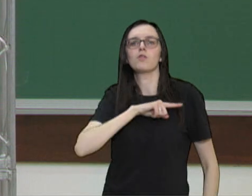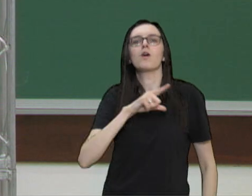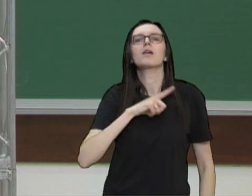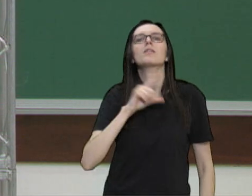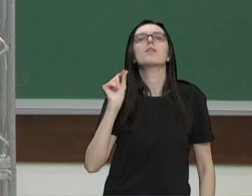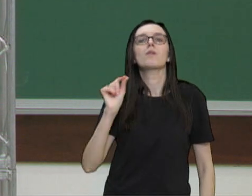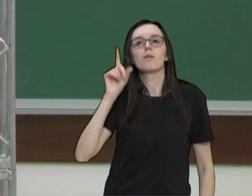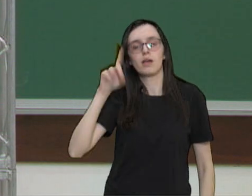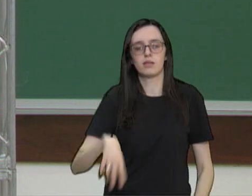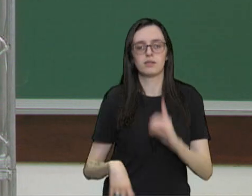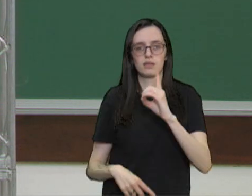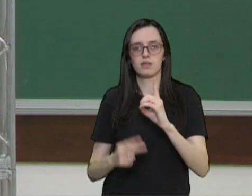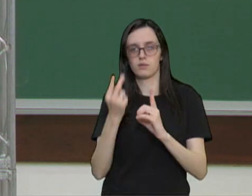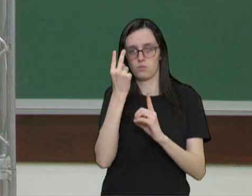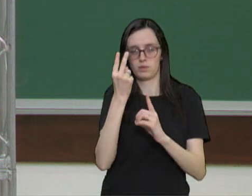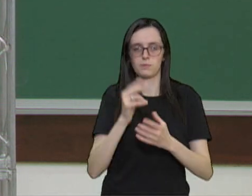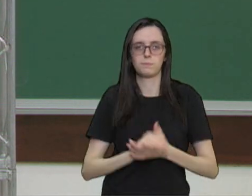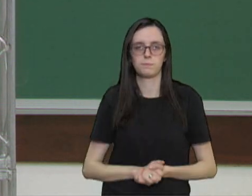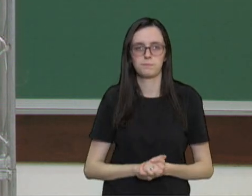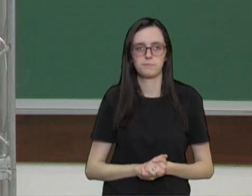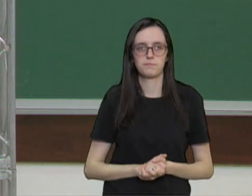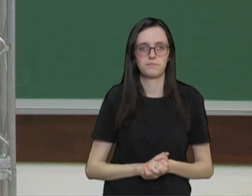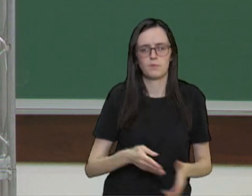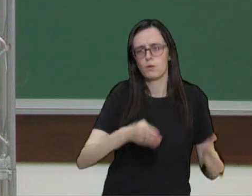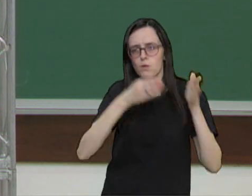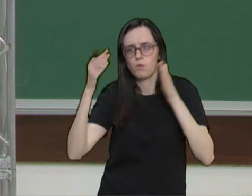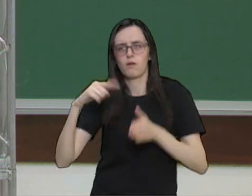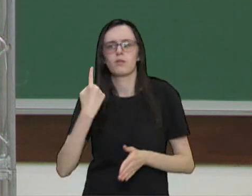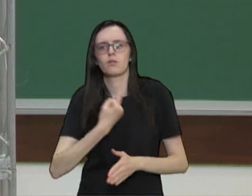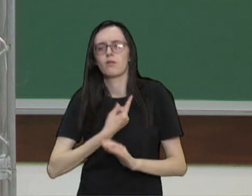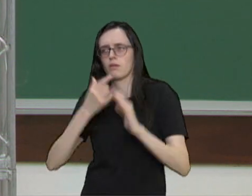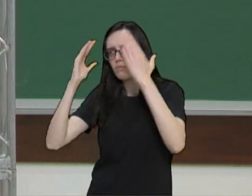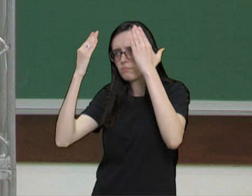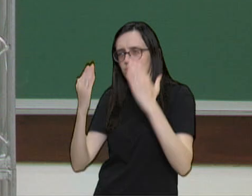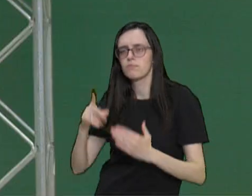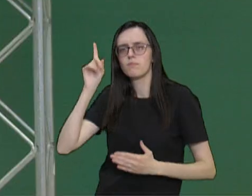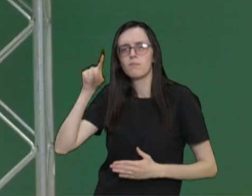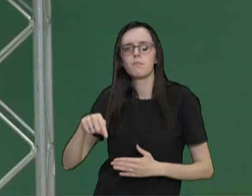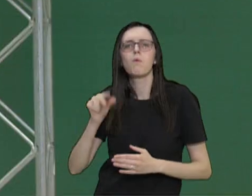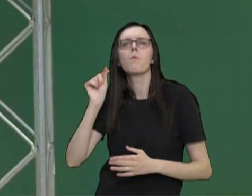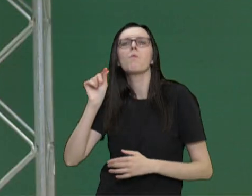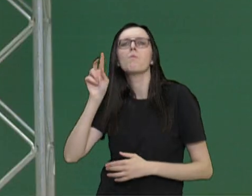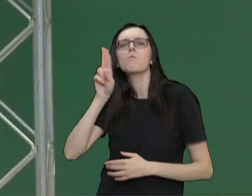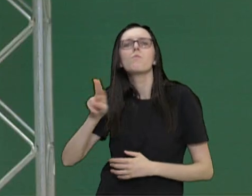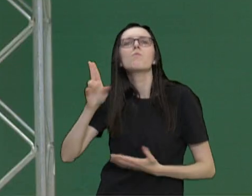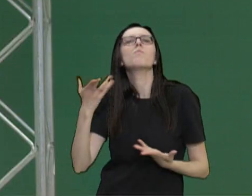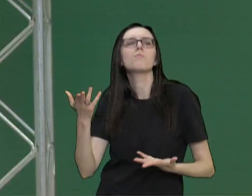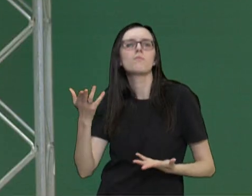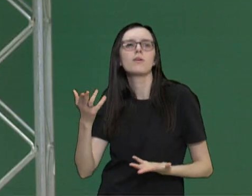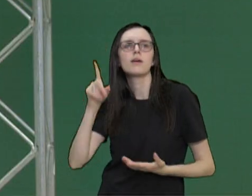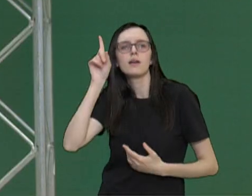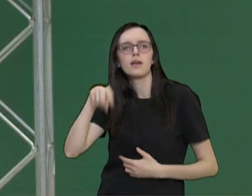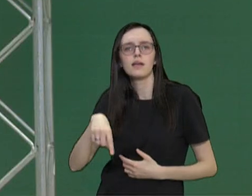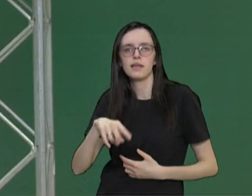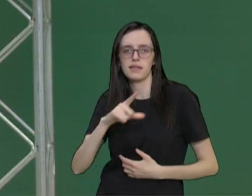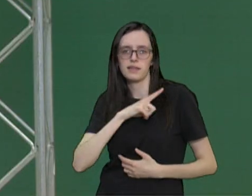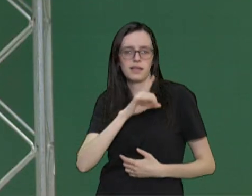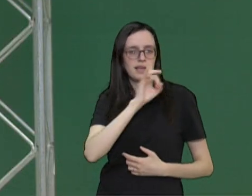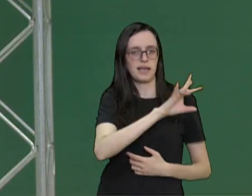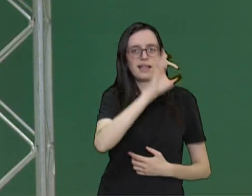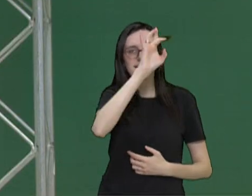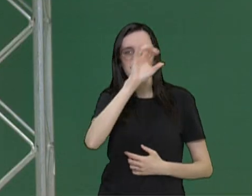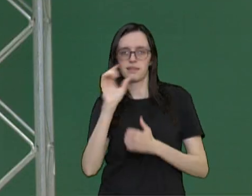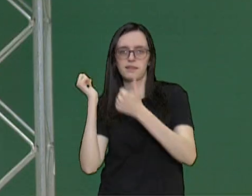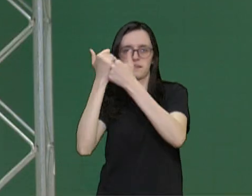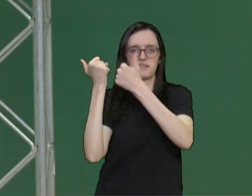d elevado ao quadrado. Do ladinho a gente faz uma análise das unidades de cada das grandezas aqui que